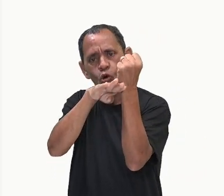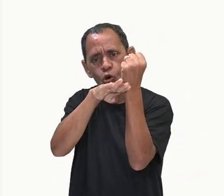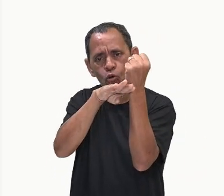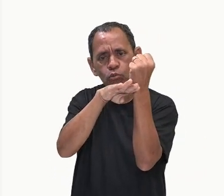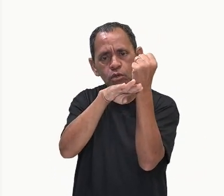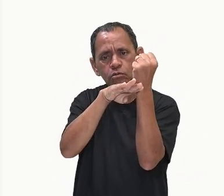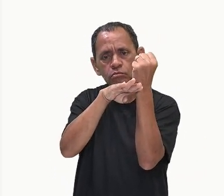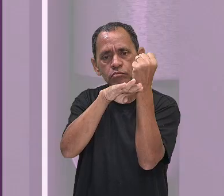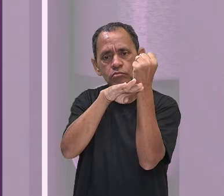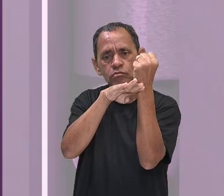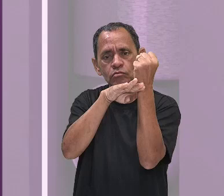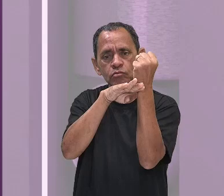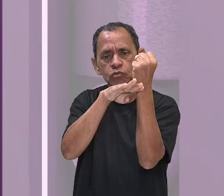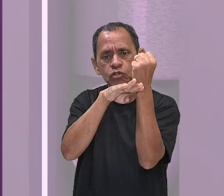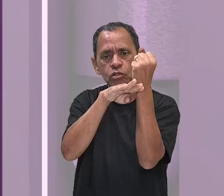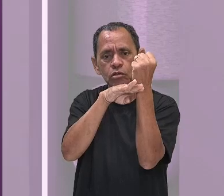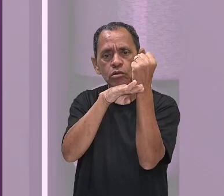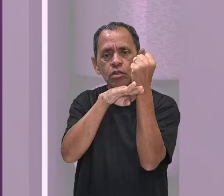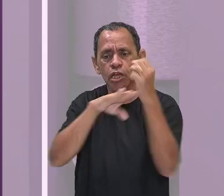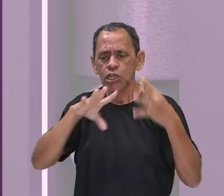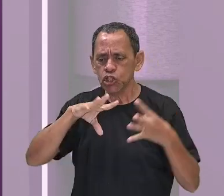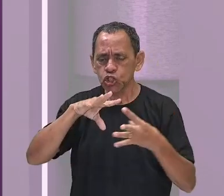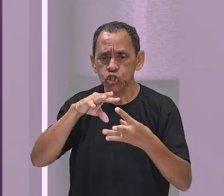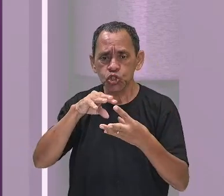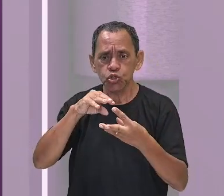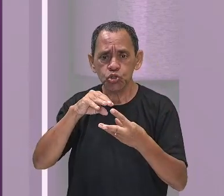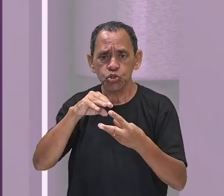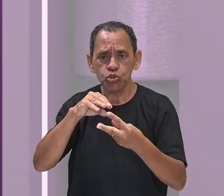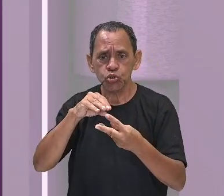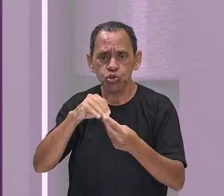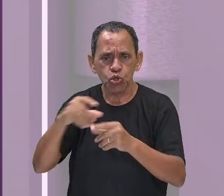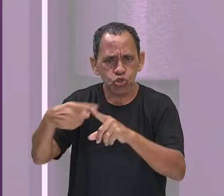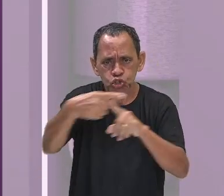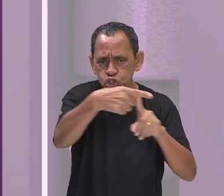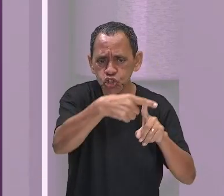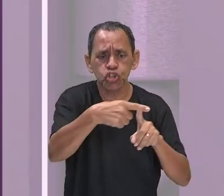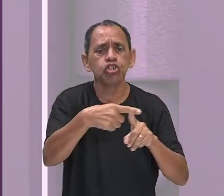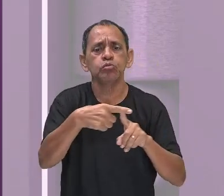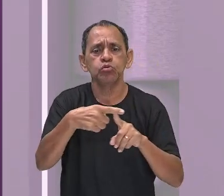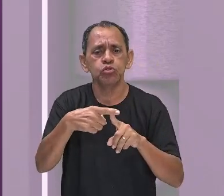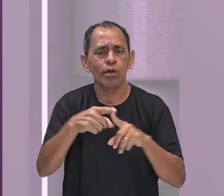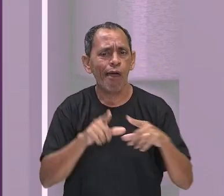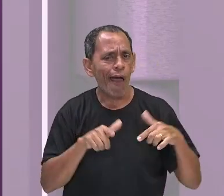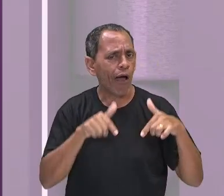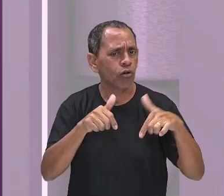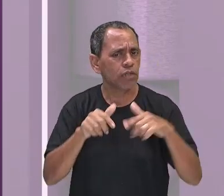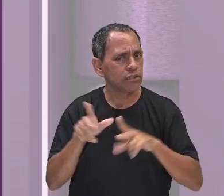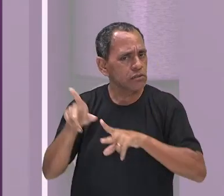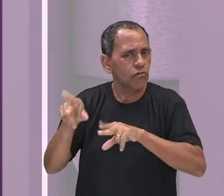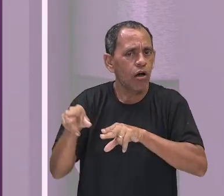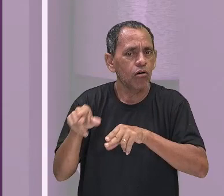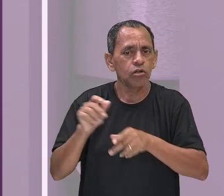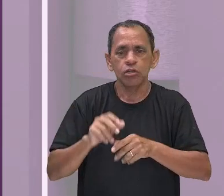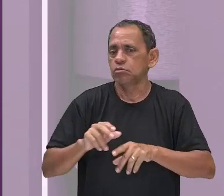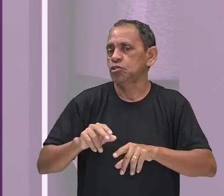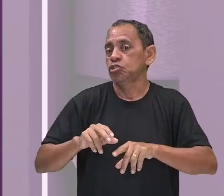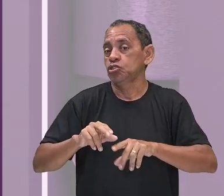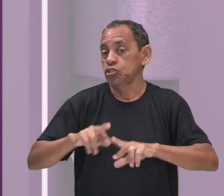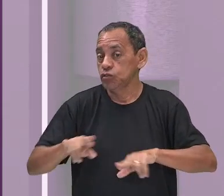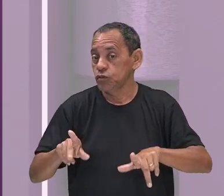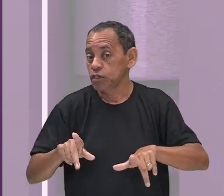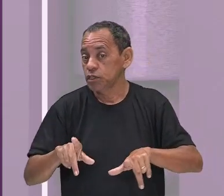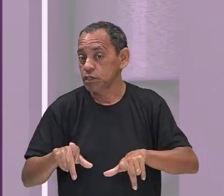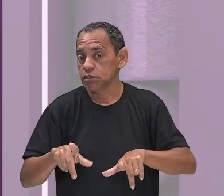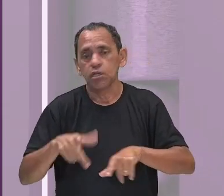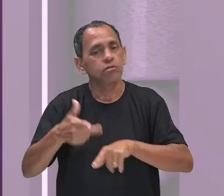ambos os casos, elas vão funcionar da mesma maneira, tá? Não vai haver diferença com relação às nossas expressões, tá